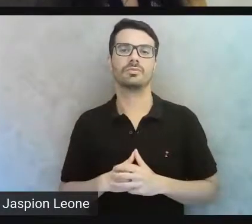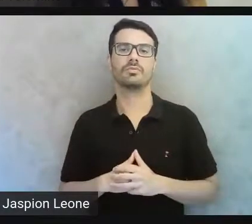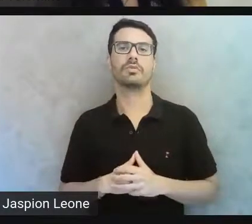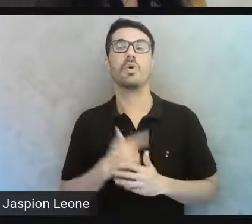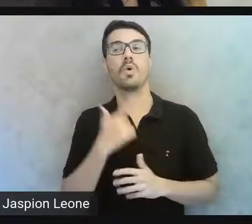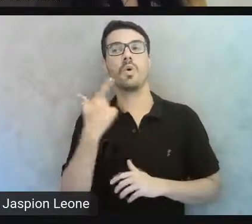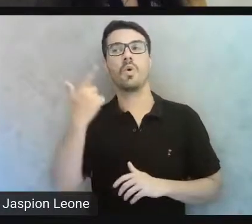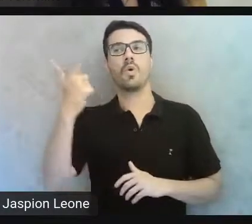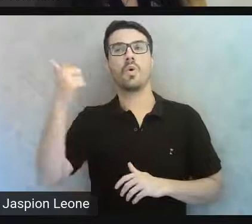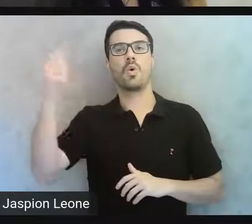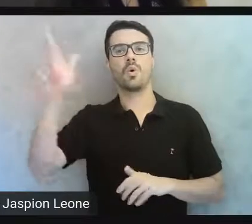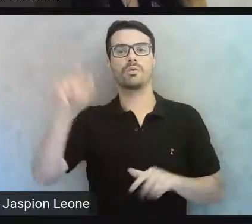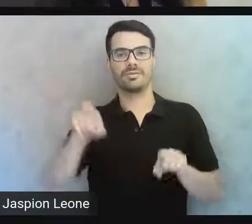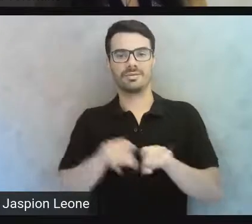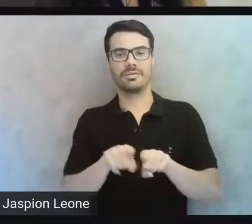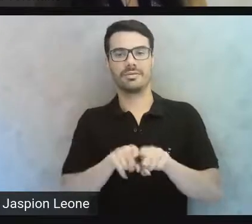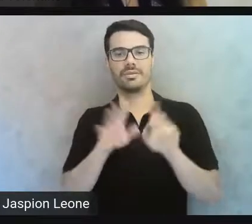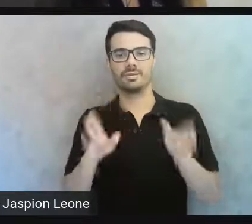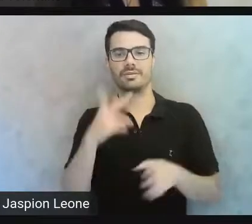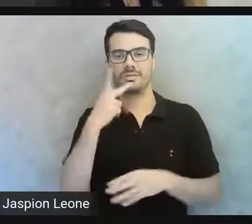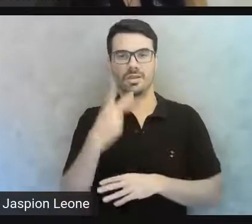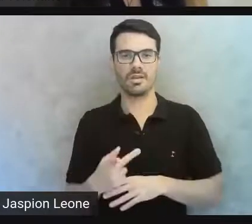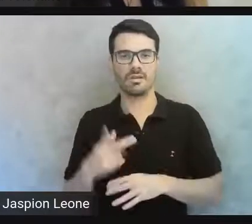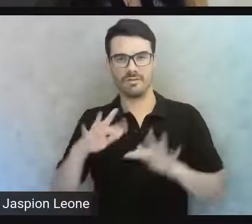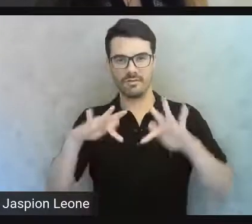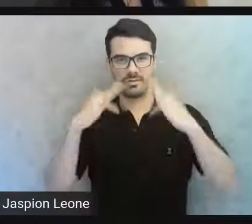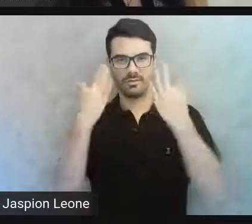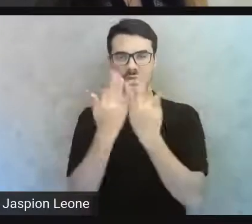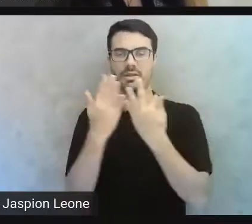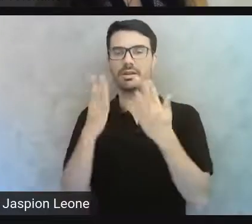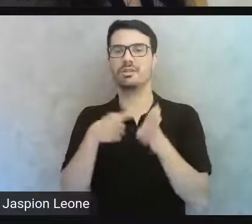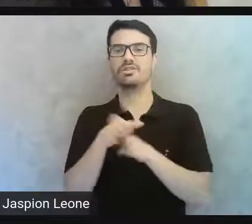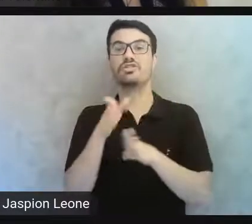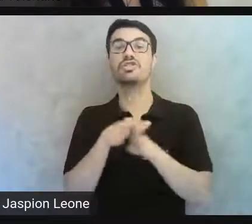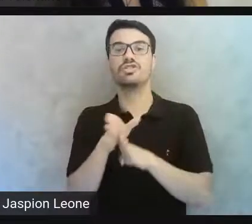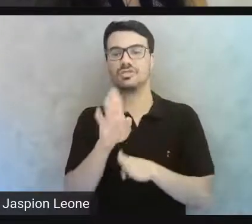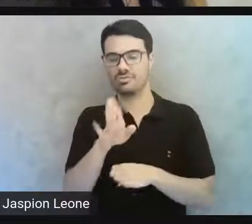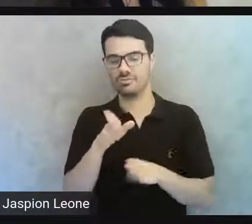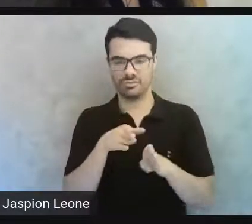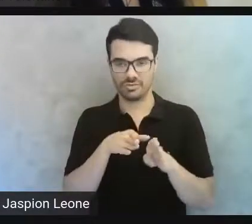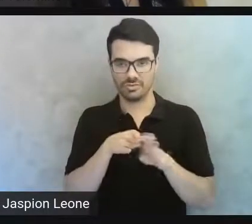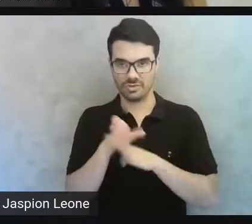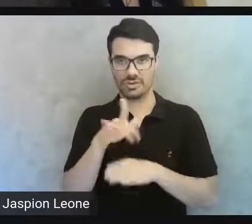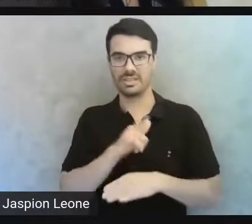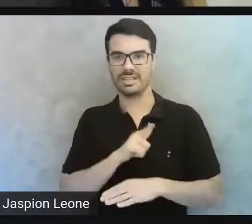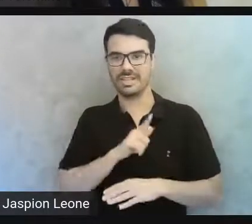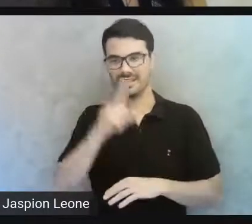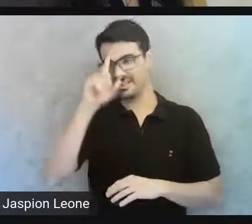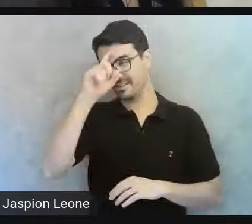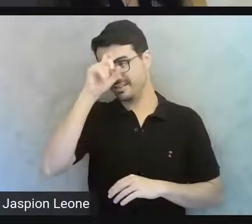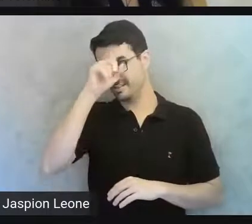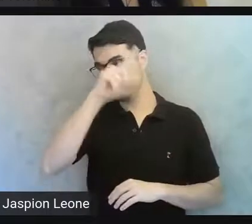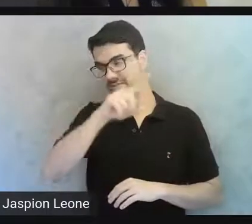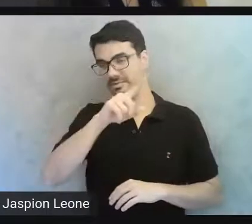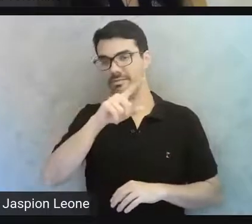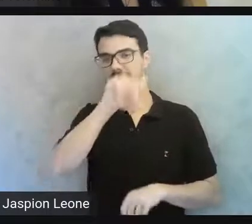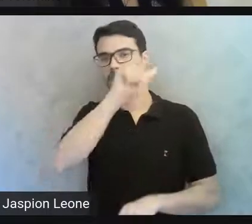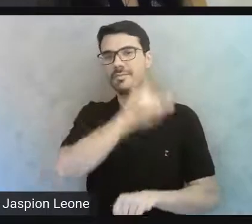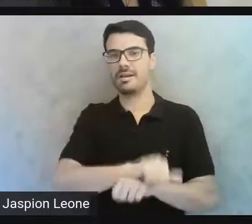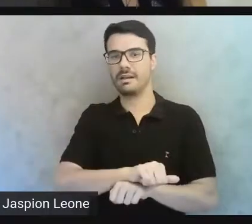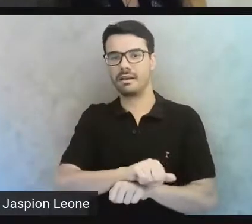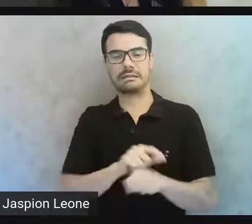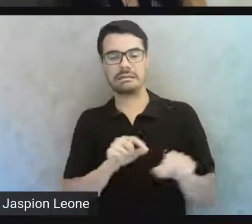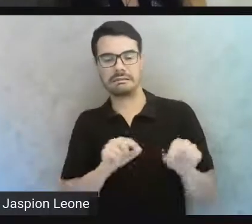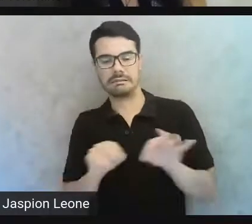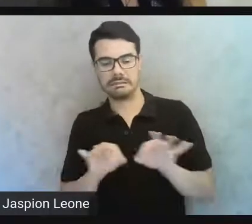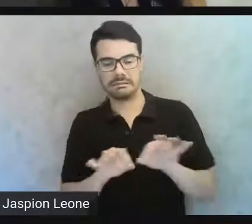outra questão que a gente até falou sobre a família, uma dica que eu dou assim, para quem tem dificuldade de parar e fazer as